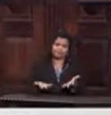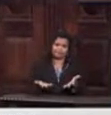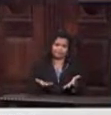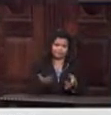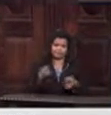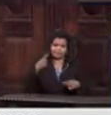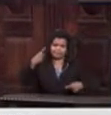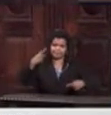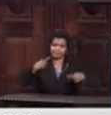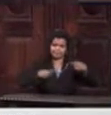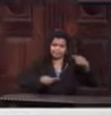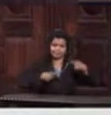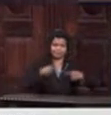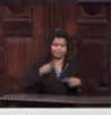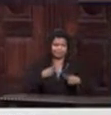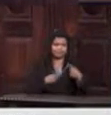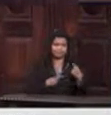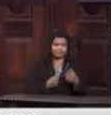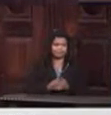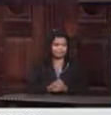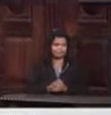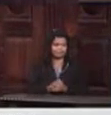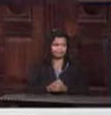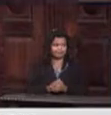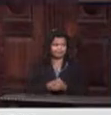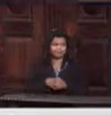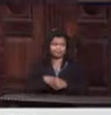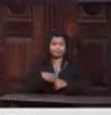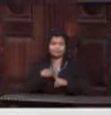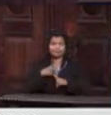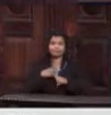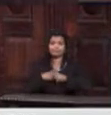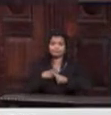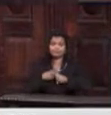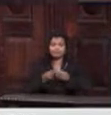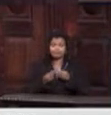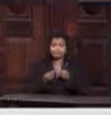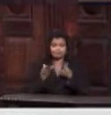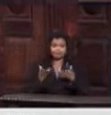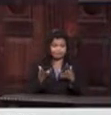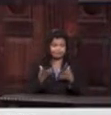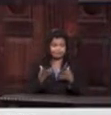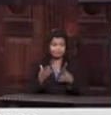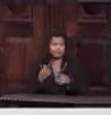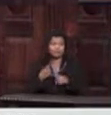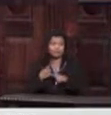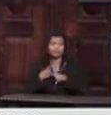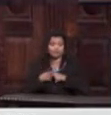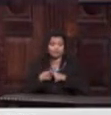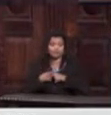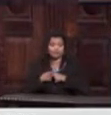quê? Por oportunismo eleitoral, ajudava a engrossar o discurso